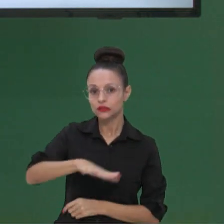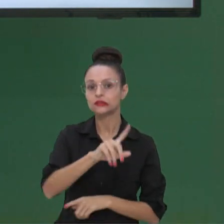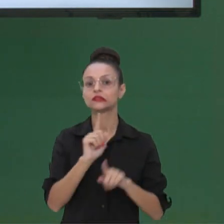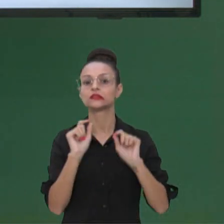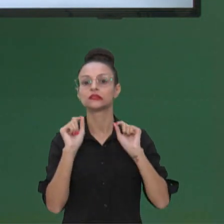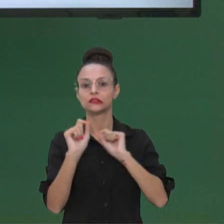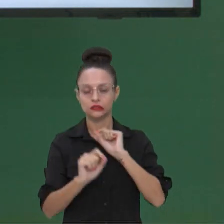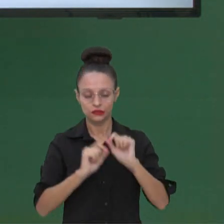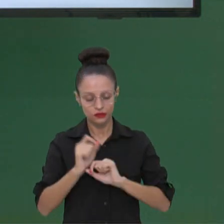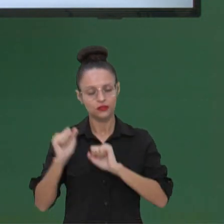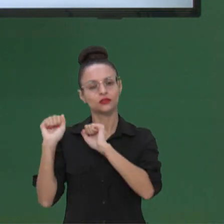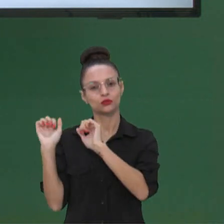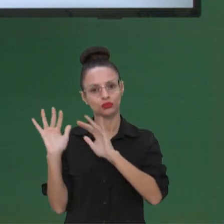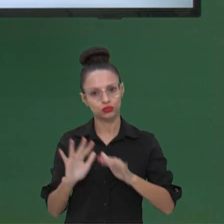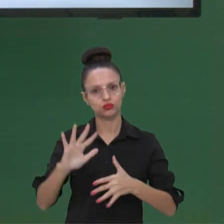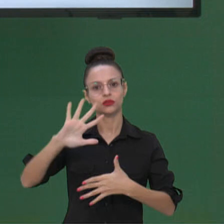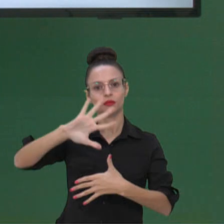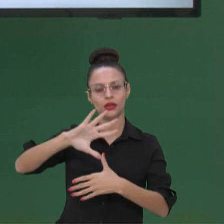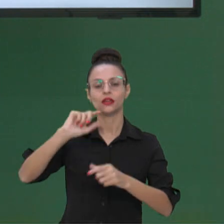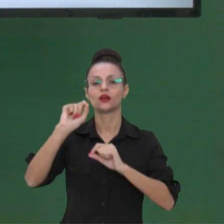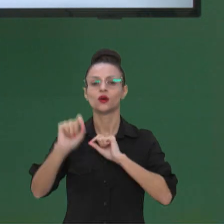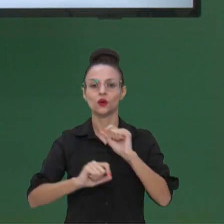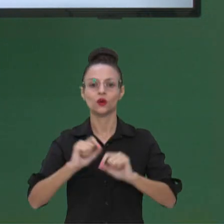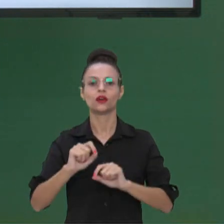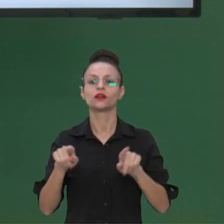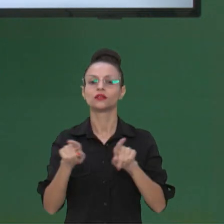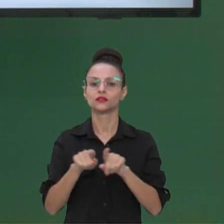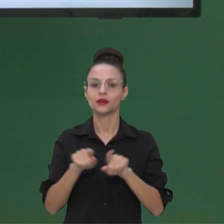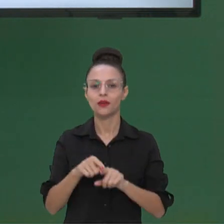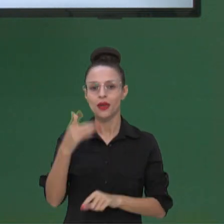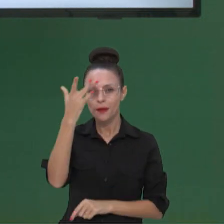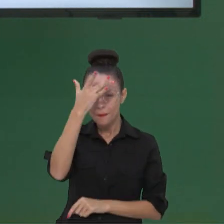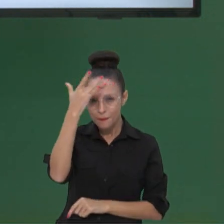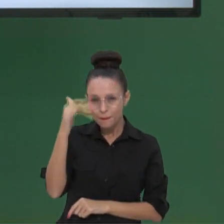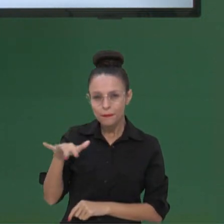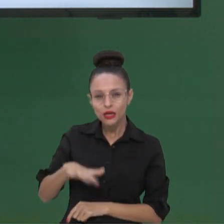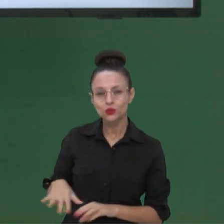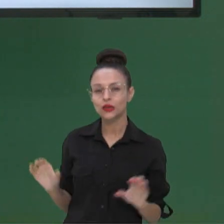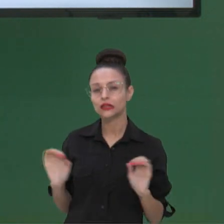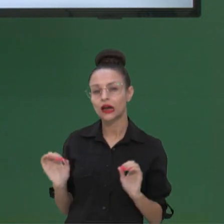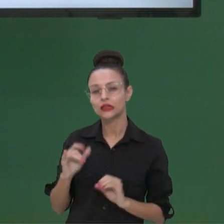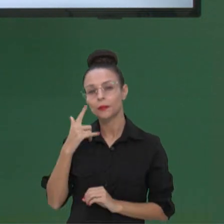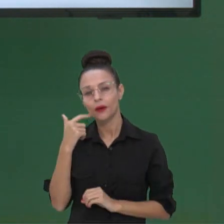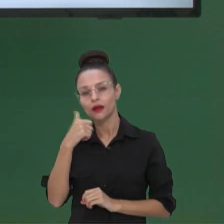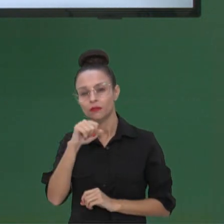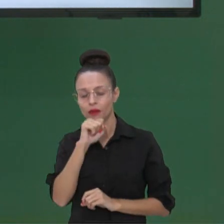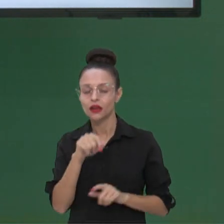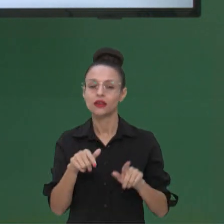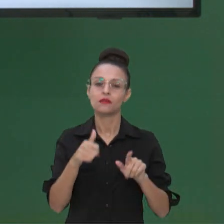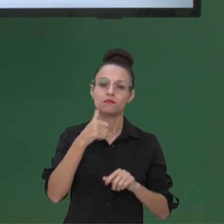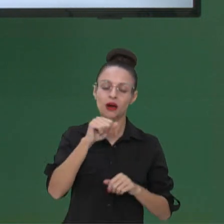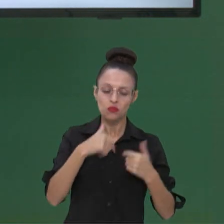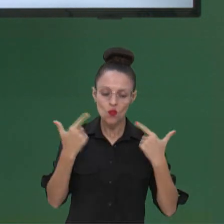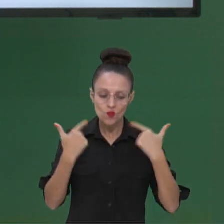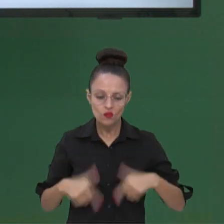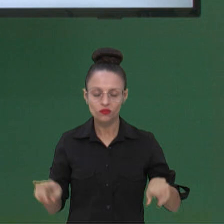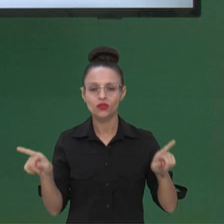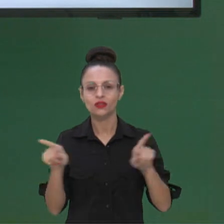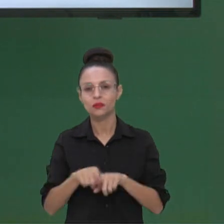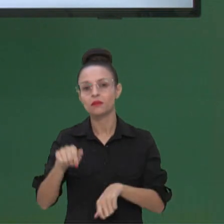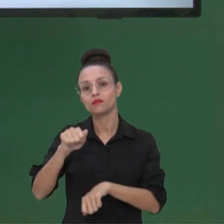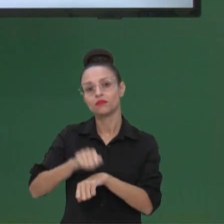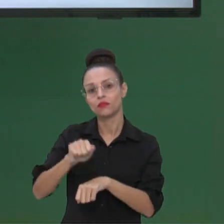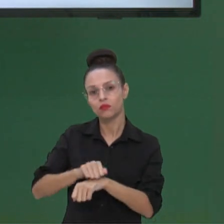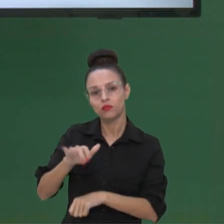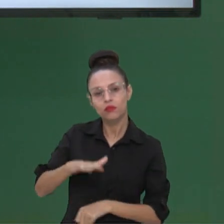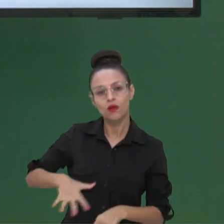também à América, foram enviados pelo governo inglês muitos órfãos, miseráveis, mulheres sem posses e degredados,